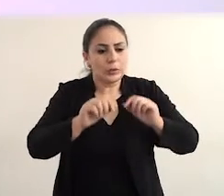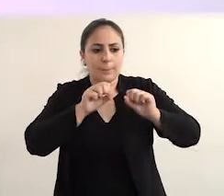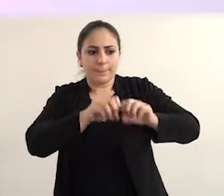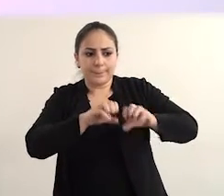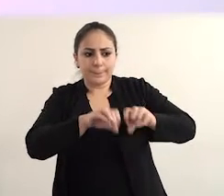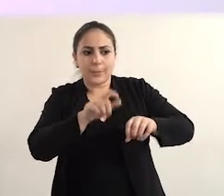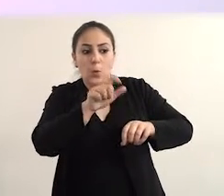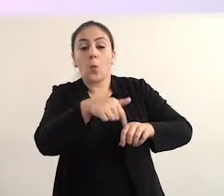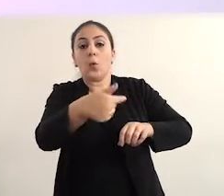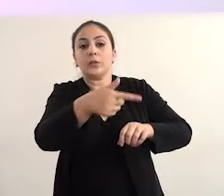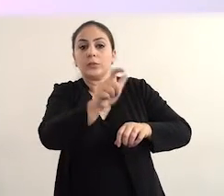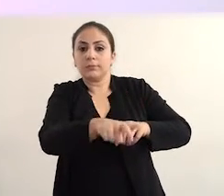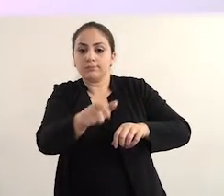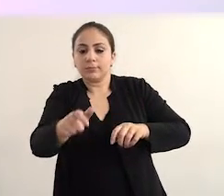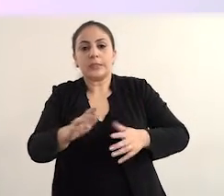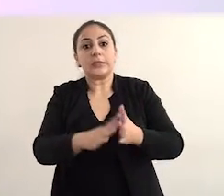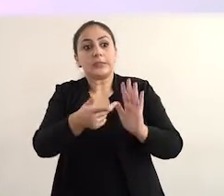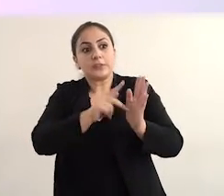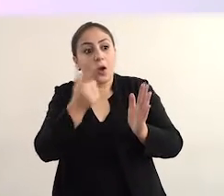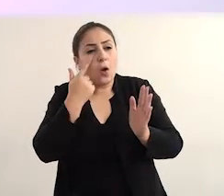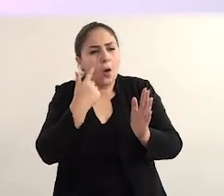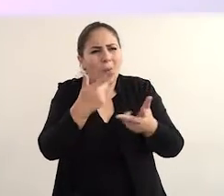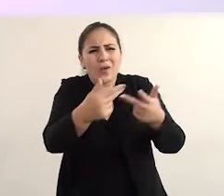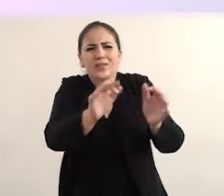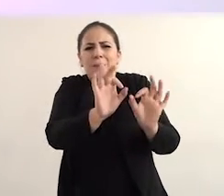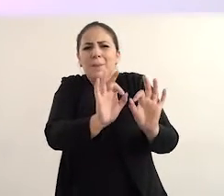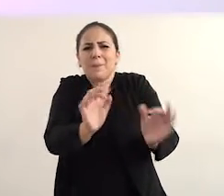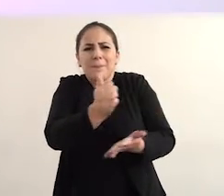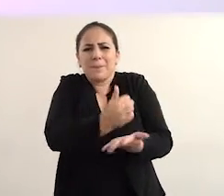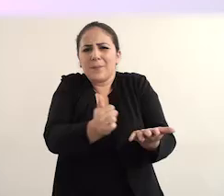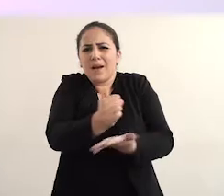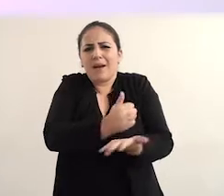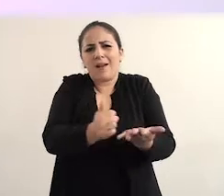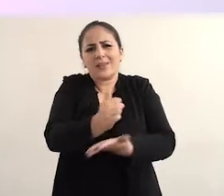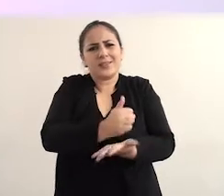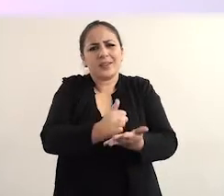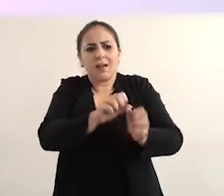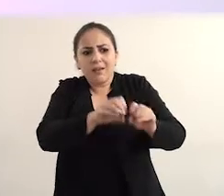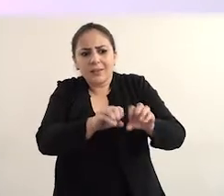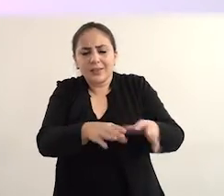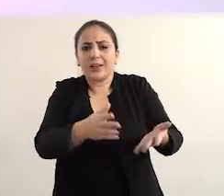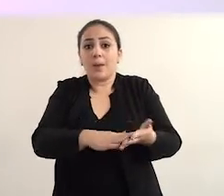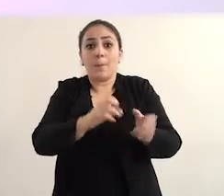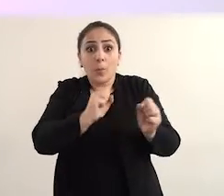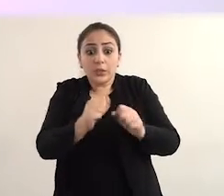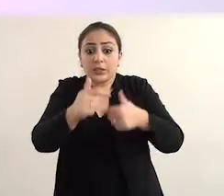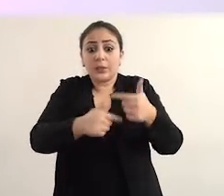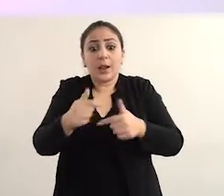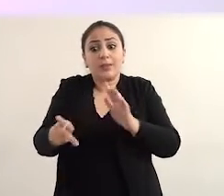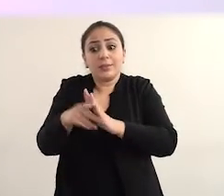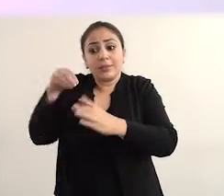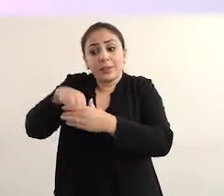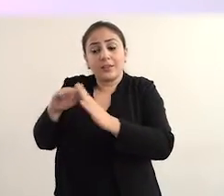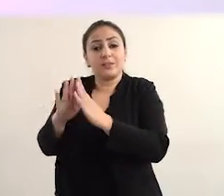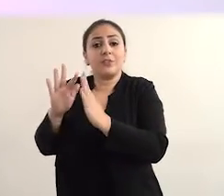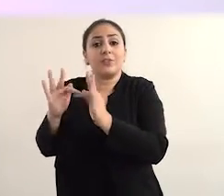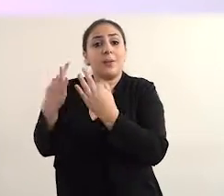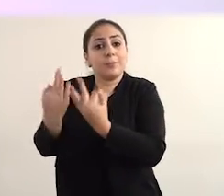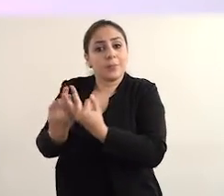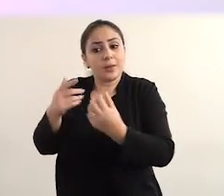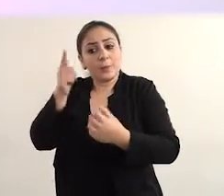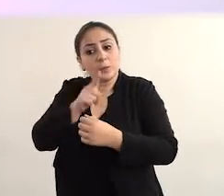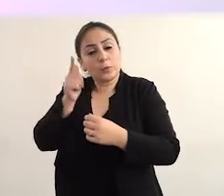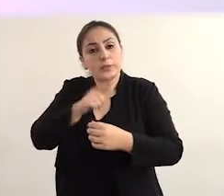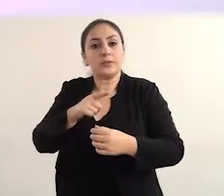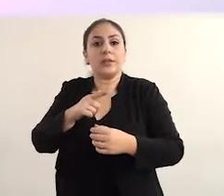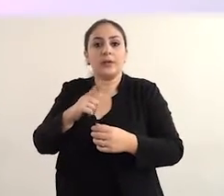coisas com ela, né, significar coisas muito básicas que poderiam ser trabalhadas lá na família, para ela